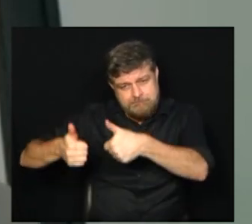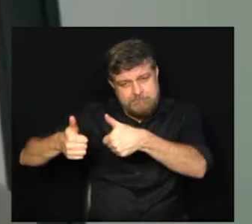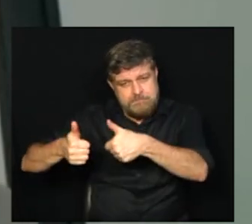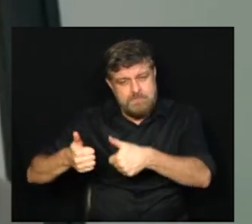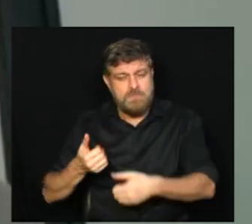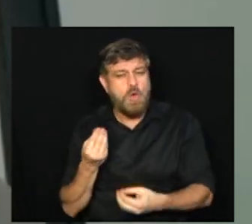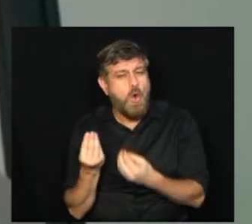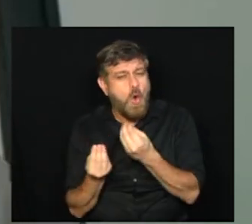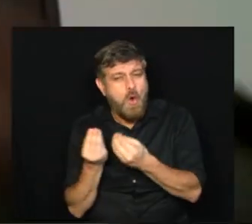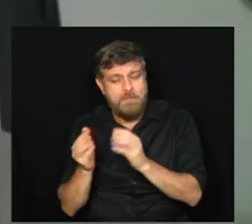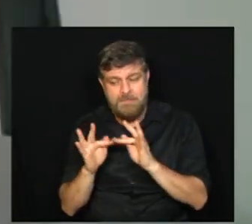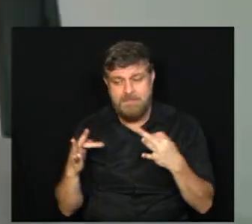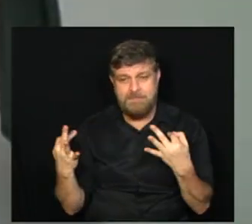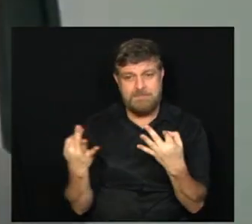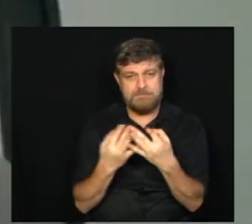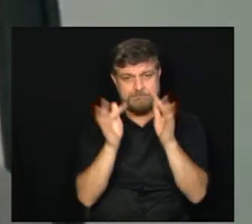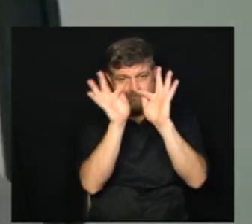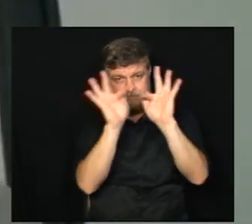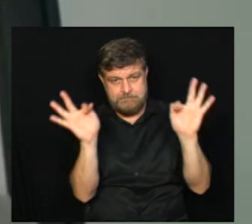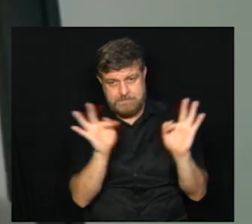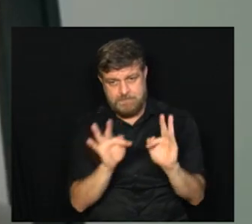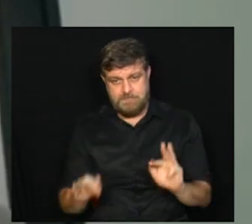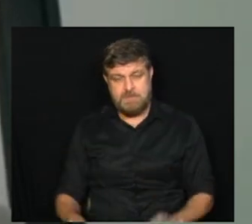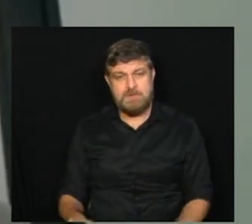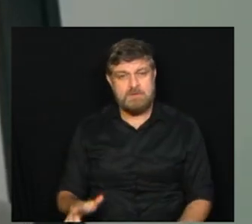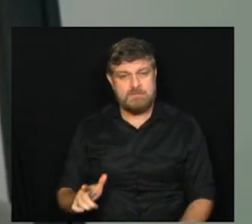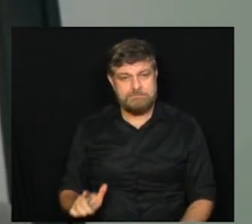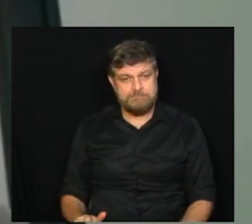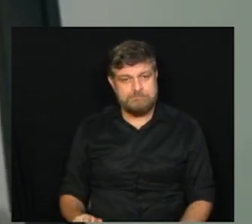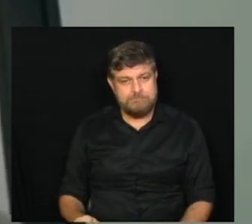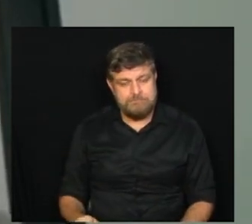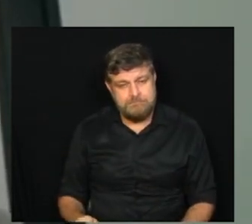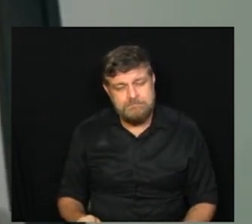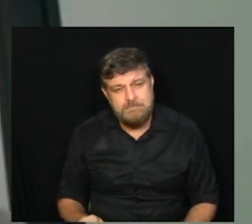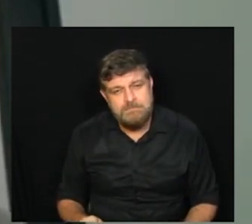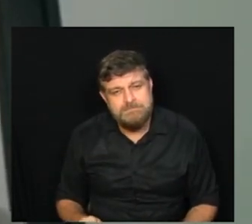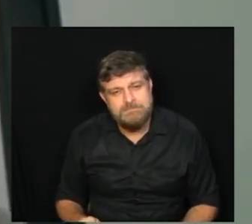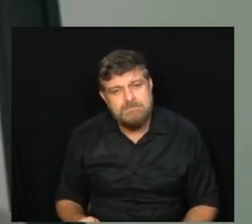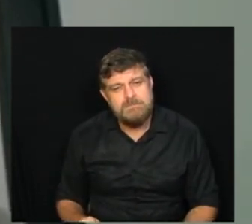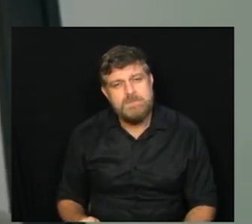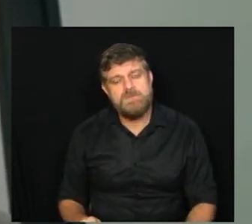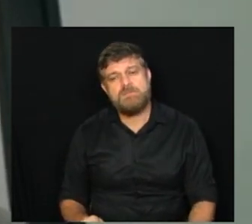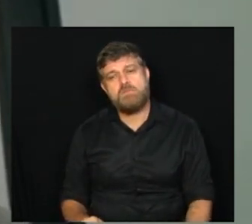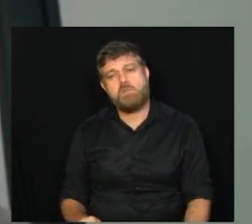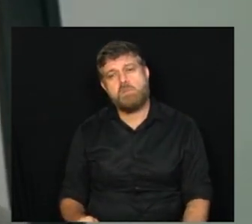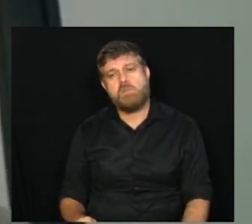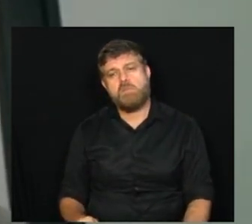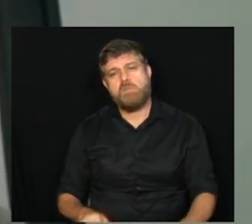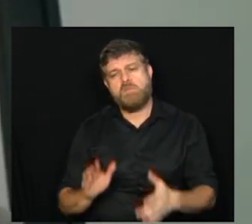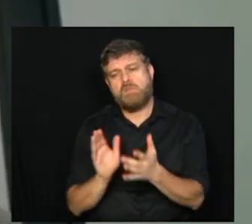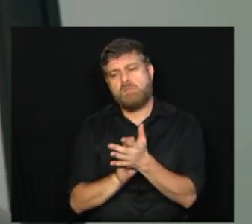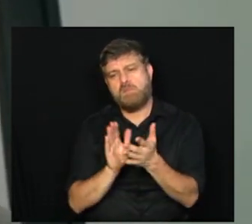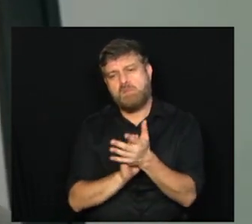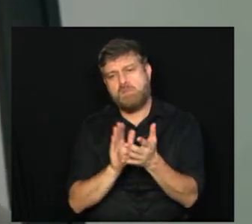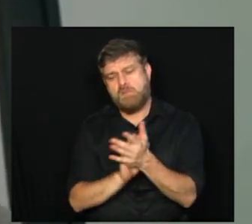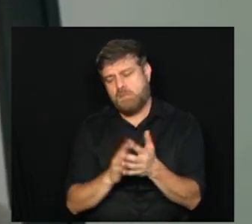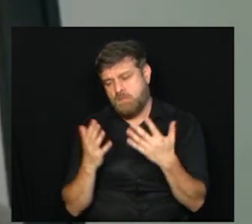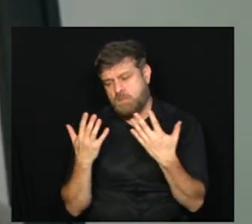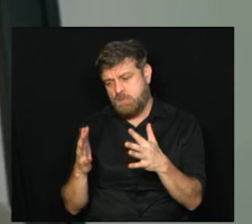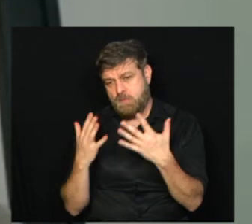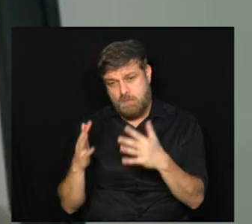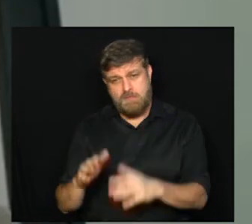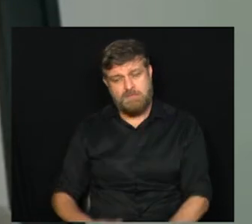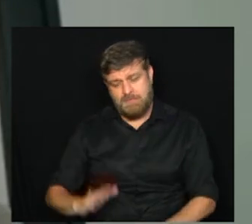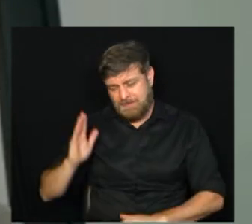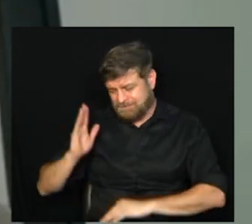uma família feliz na forma genérica, sim. Então, parabéns mais uma vez pela